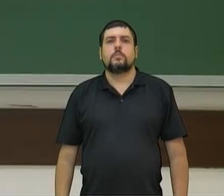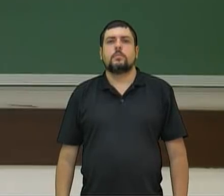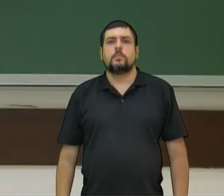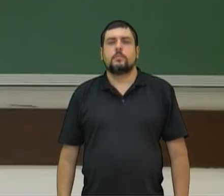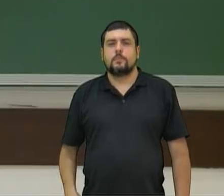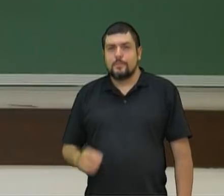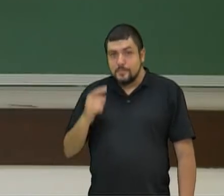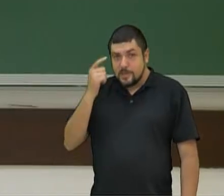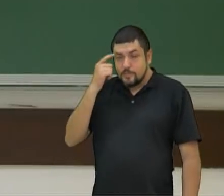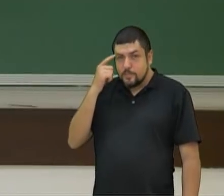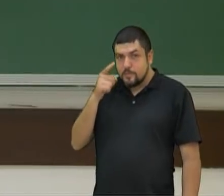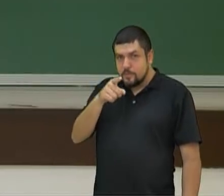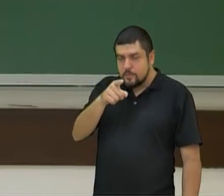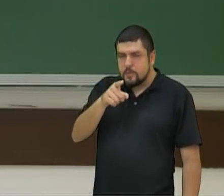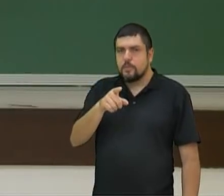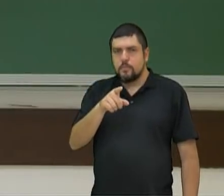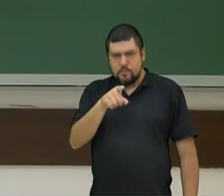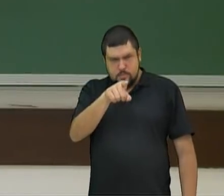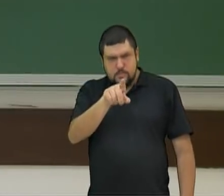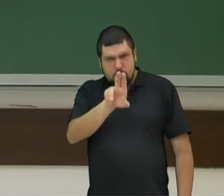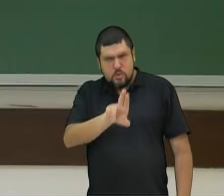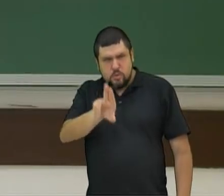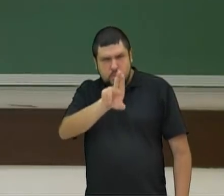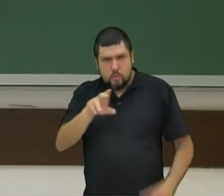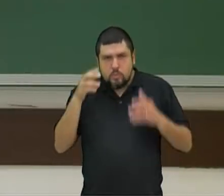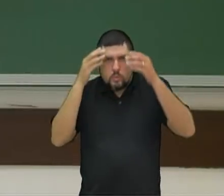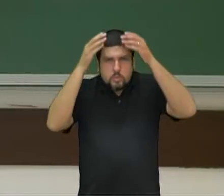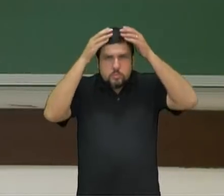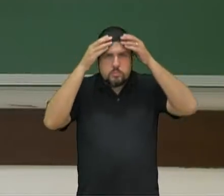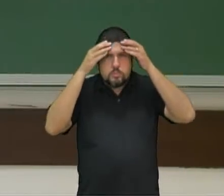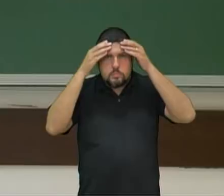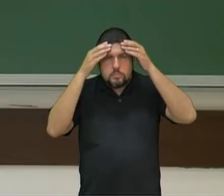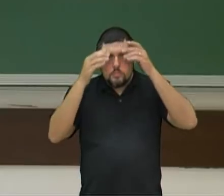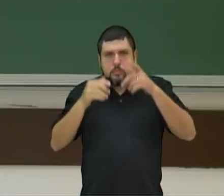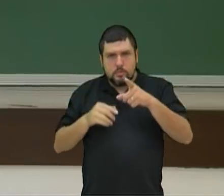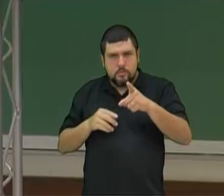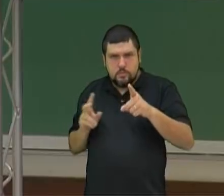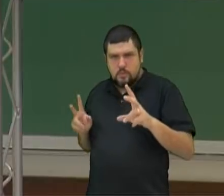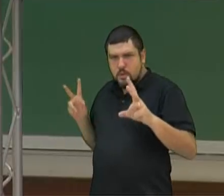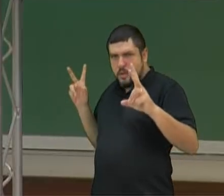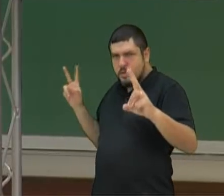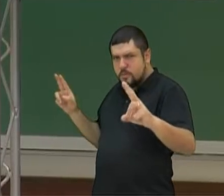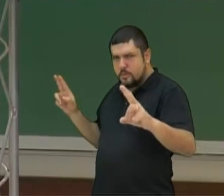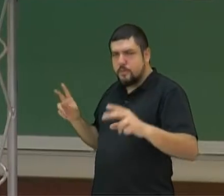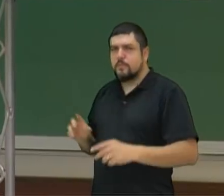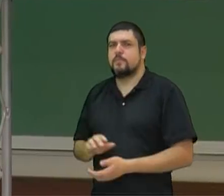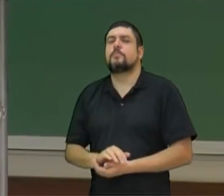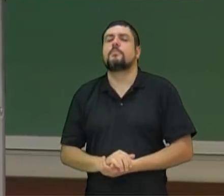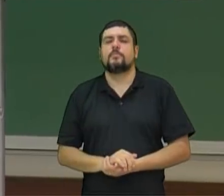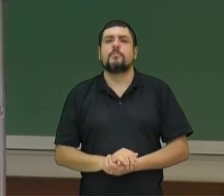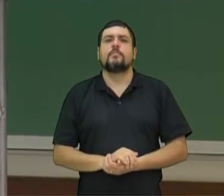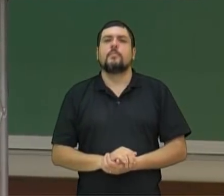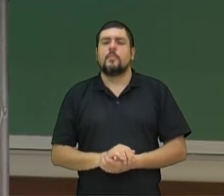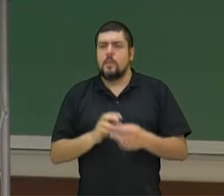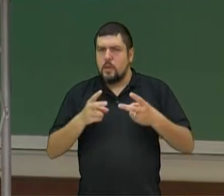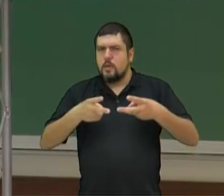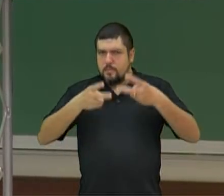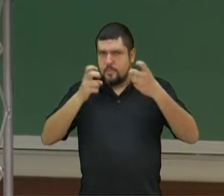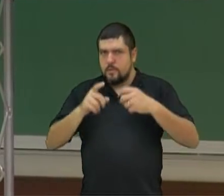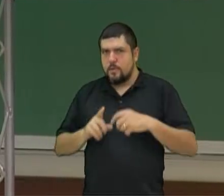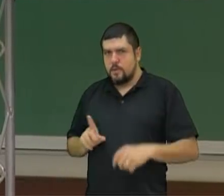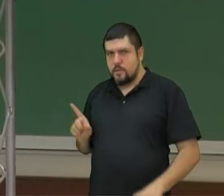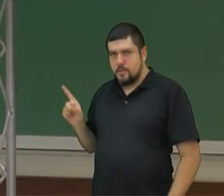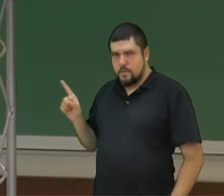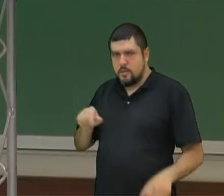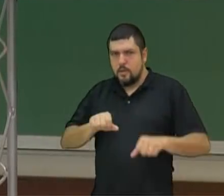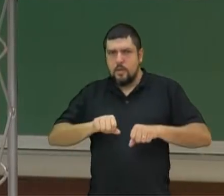Pensou bem? Você usa capacete? Se colocou na situação do menino? Então percebam que quando ele anda de bicicleta,